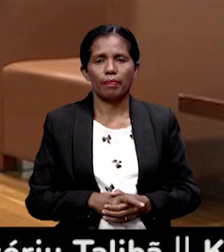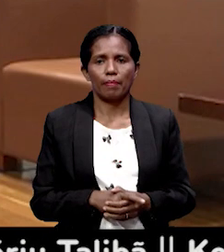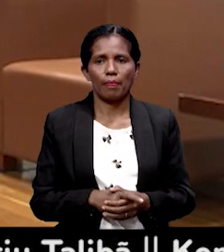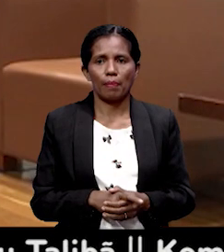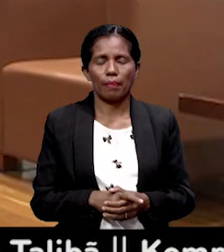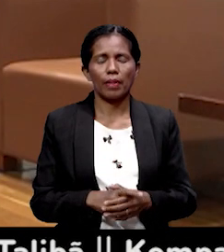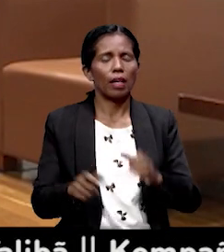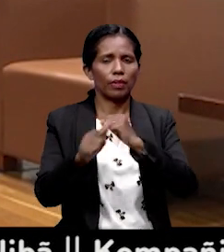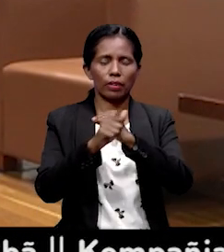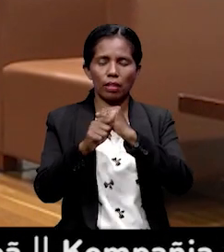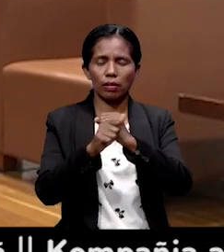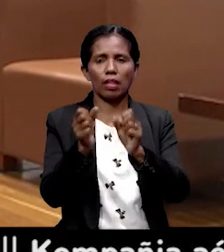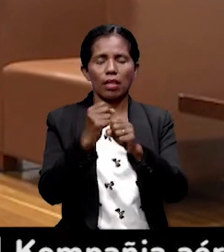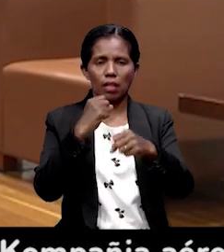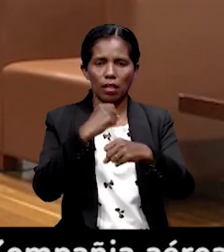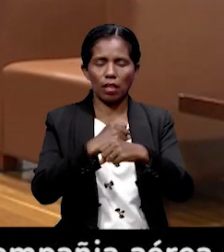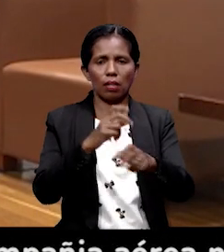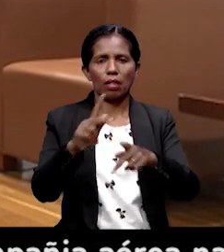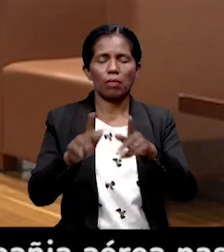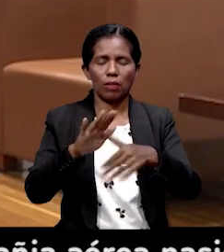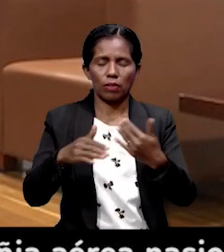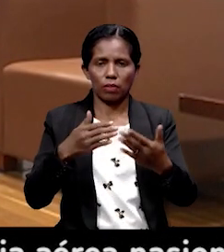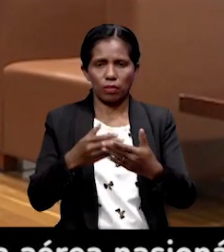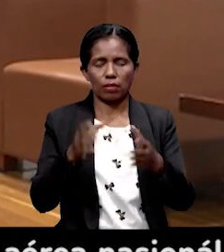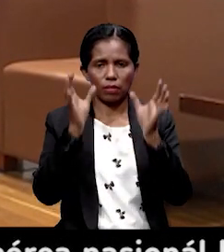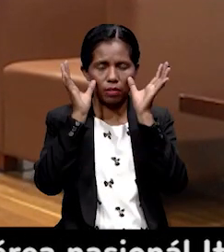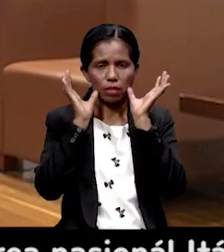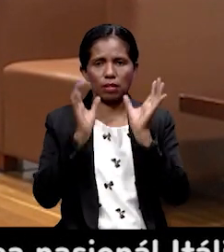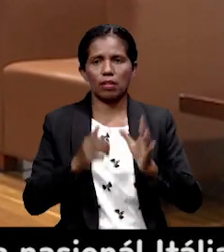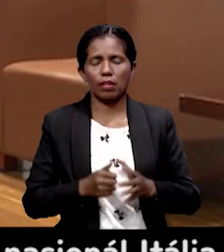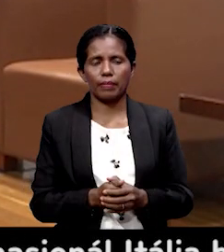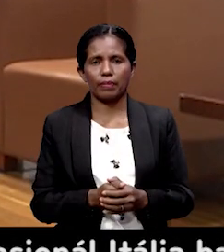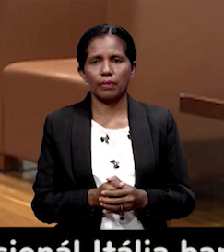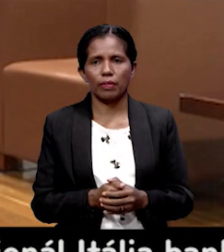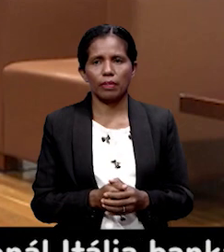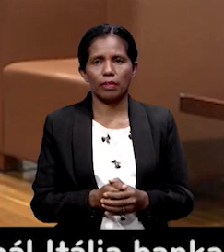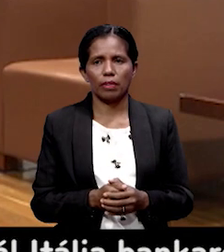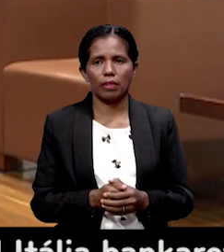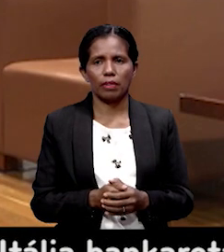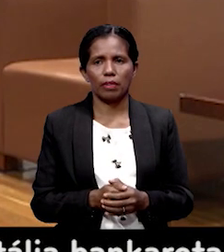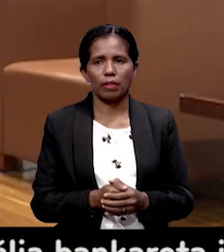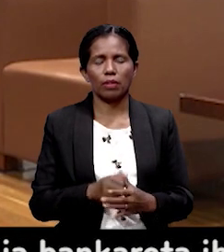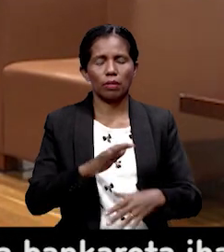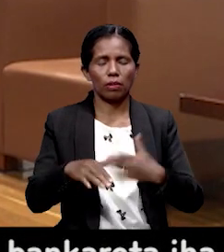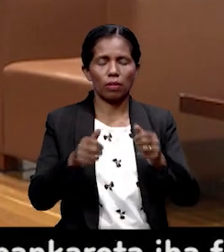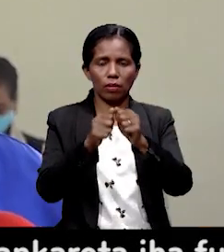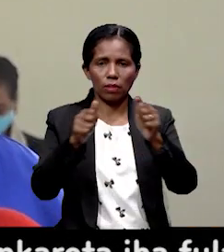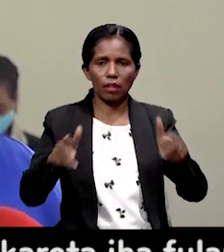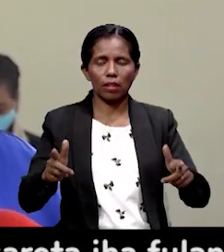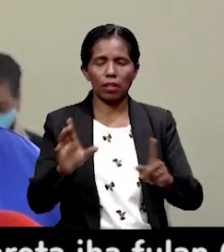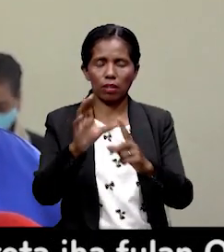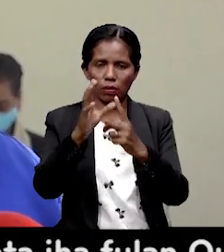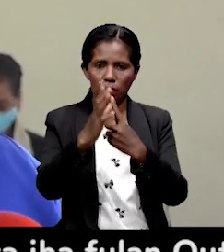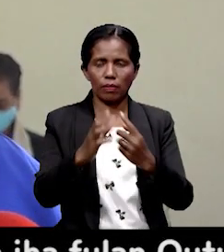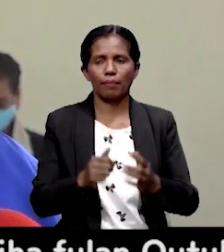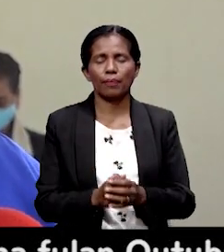que não prestigia a parte do setor da arte, da cultura.